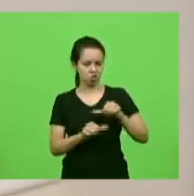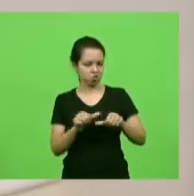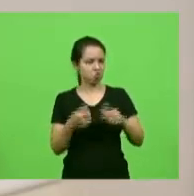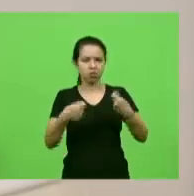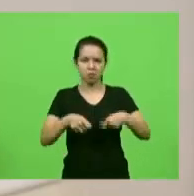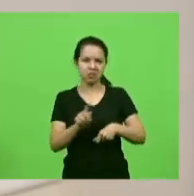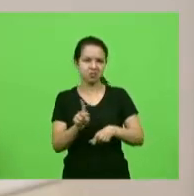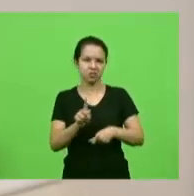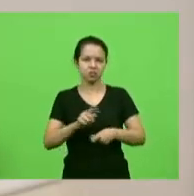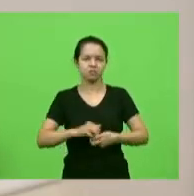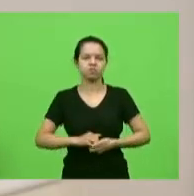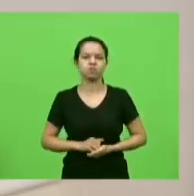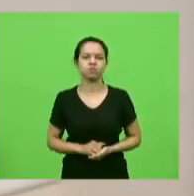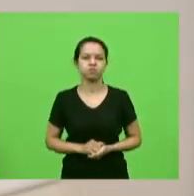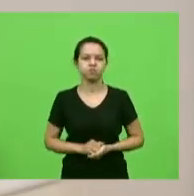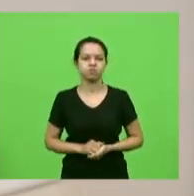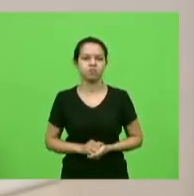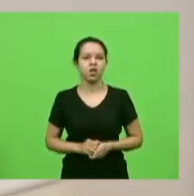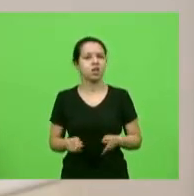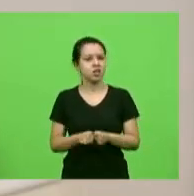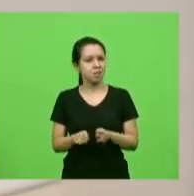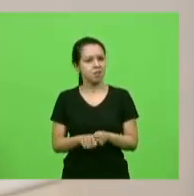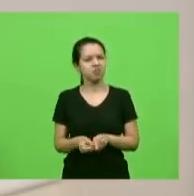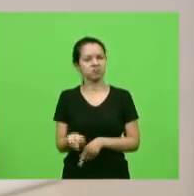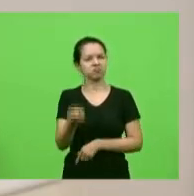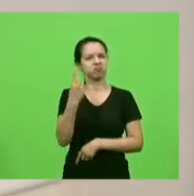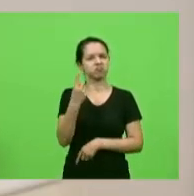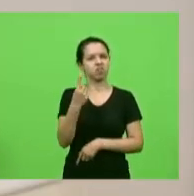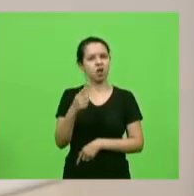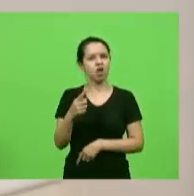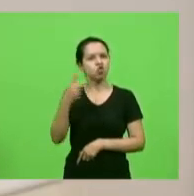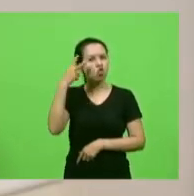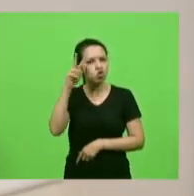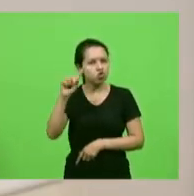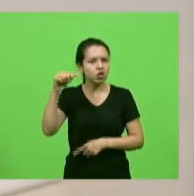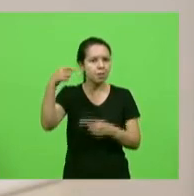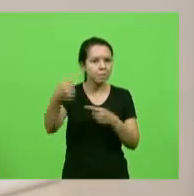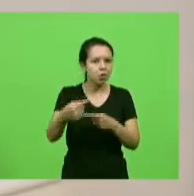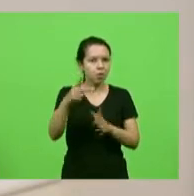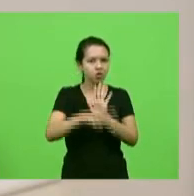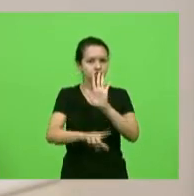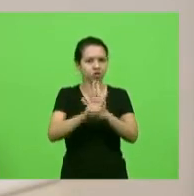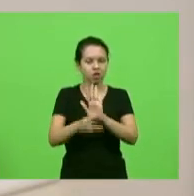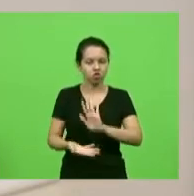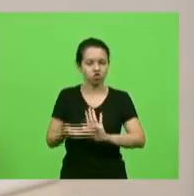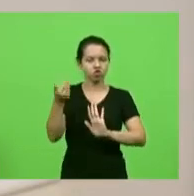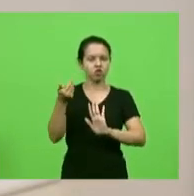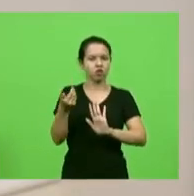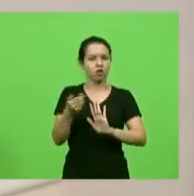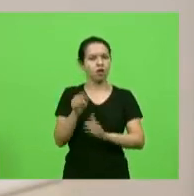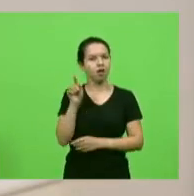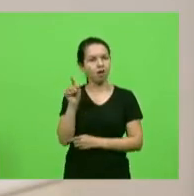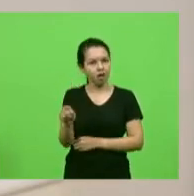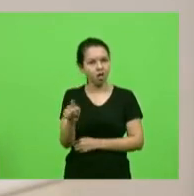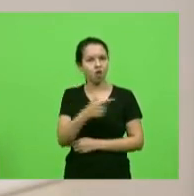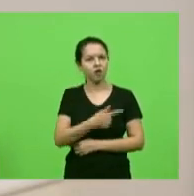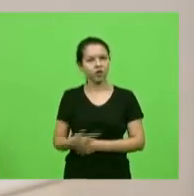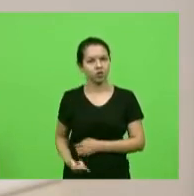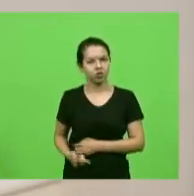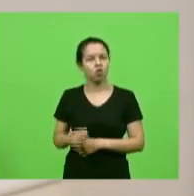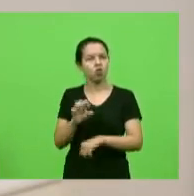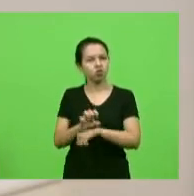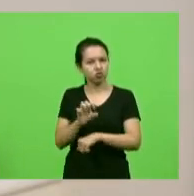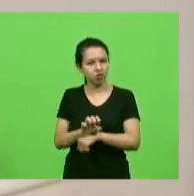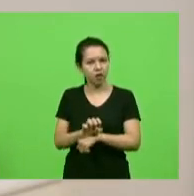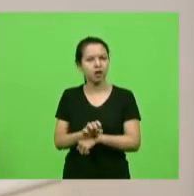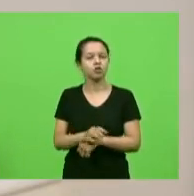projeto. Também causa estranheza que, dois dias depois da retirada do projeto de lei, tenha o excelentíssimo senhor governador do Estado, a